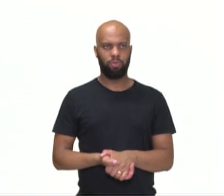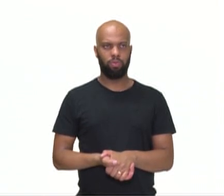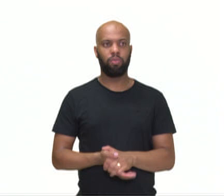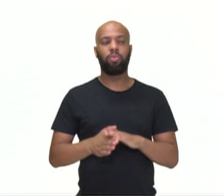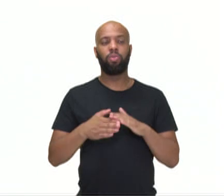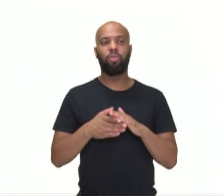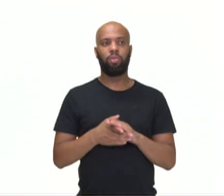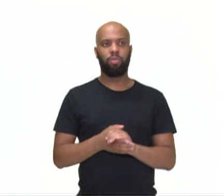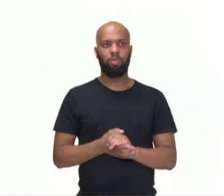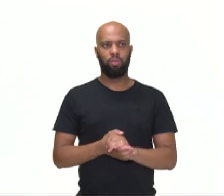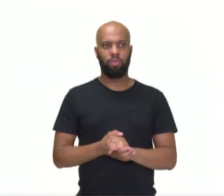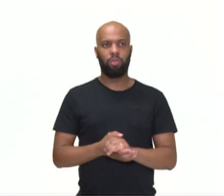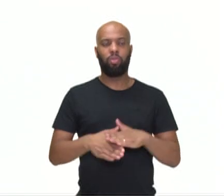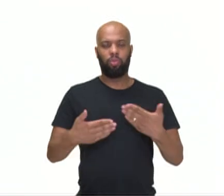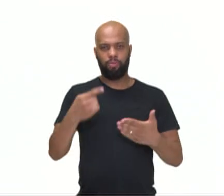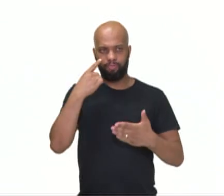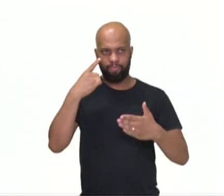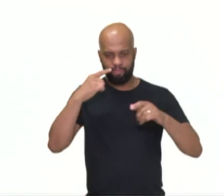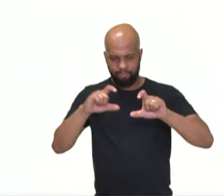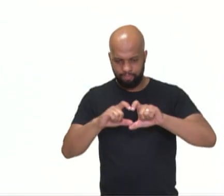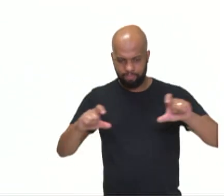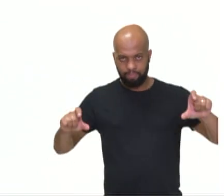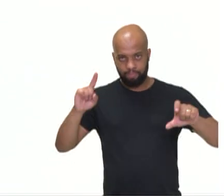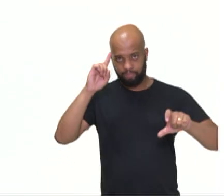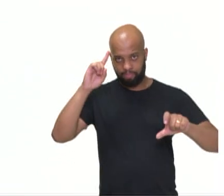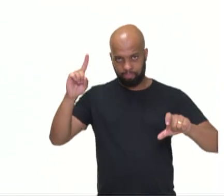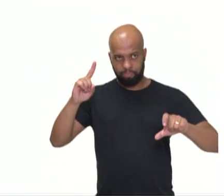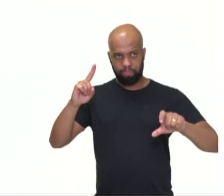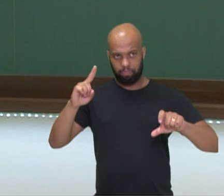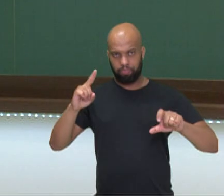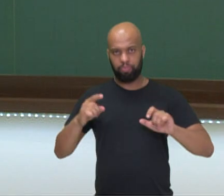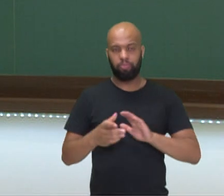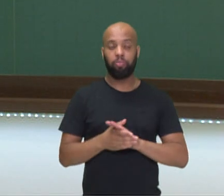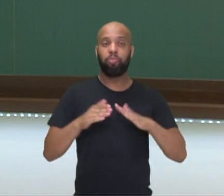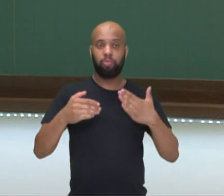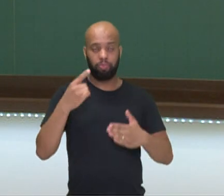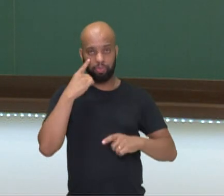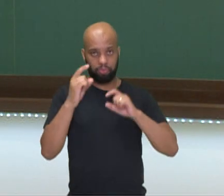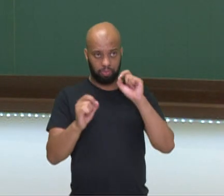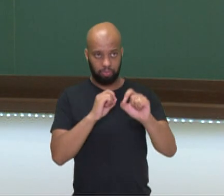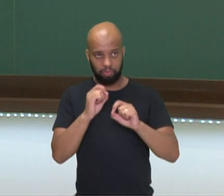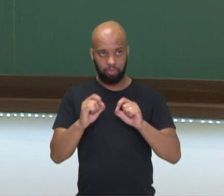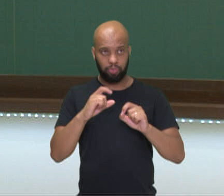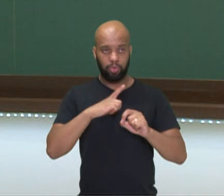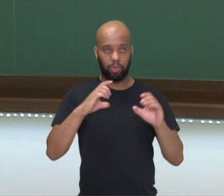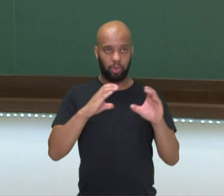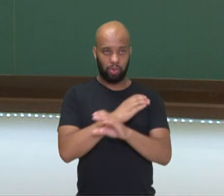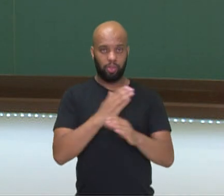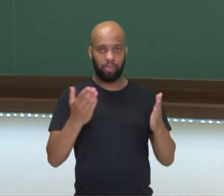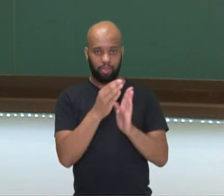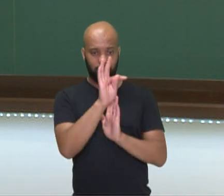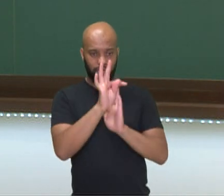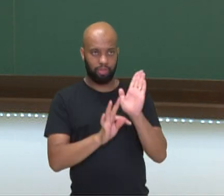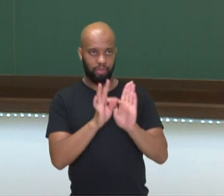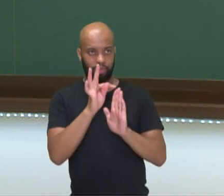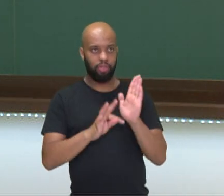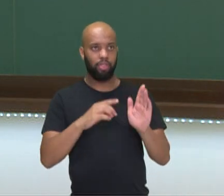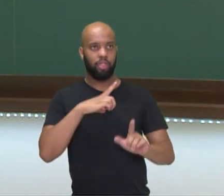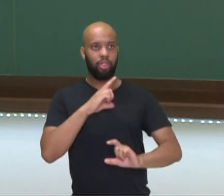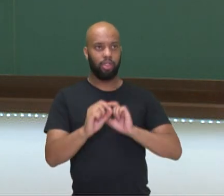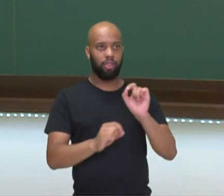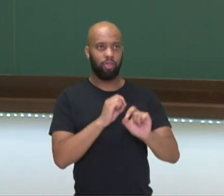Então, Kate, 12, and Jane, 14, USA. Então, aqui nós complementamos o nosso texto. Encontramos a Nelly